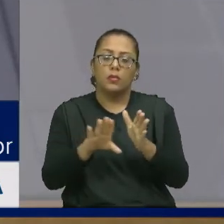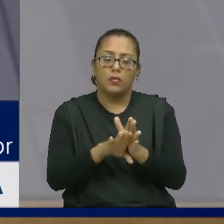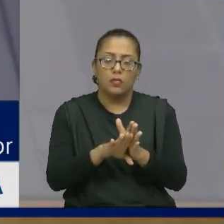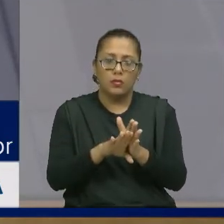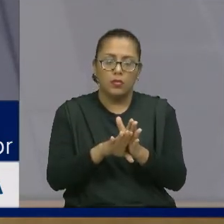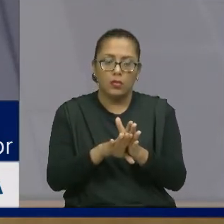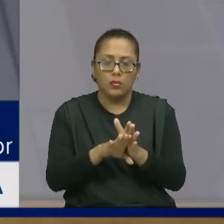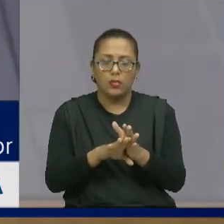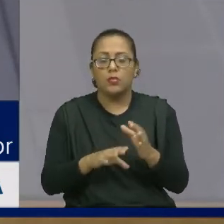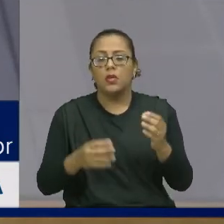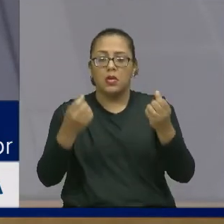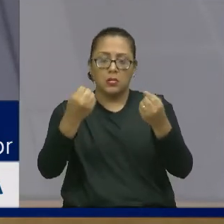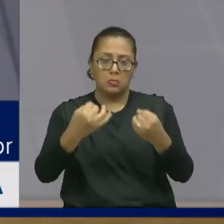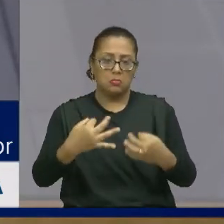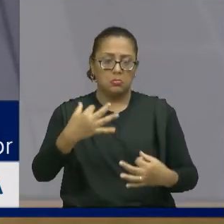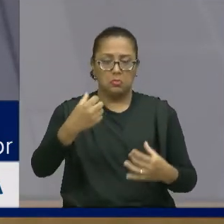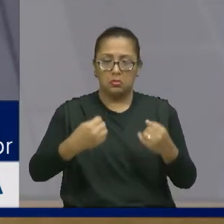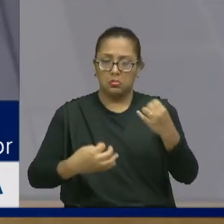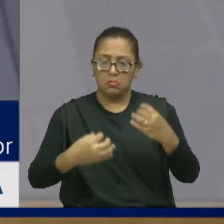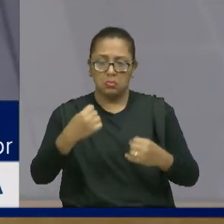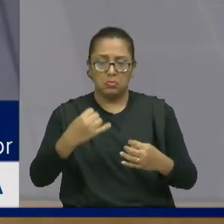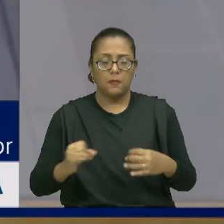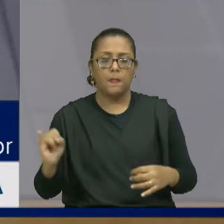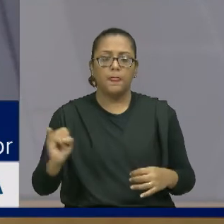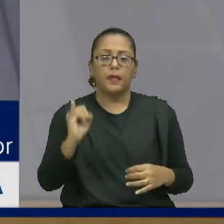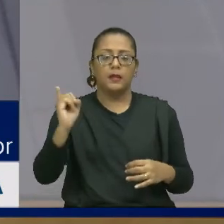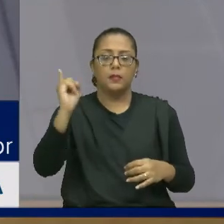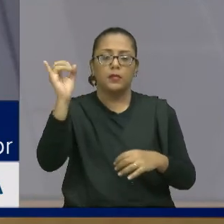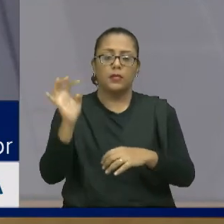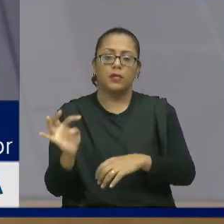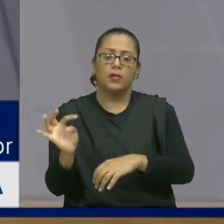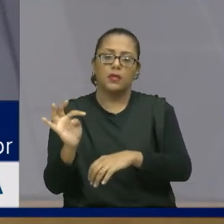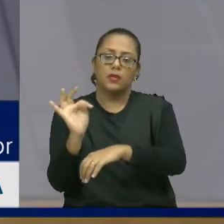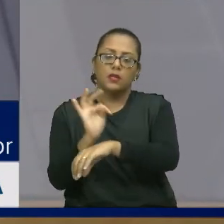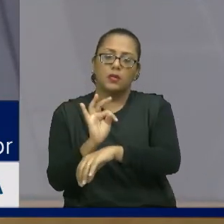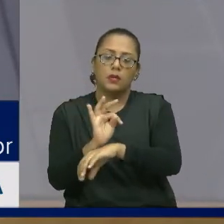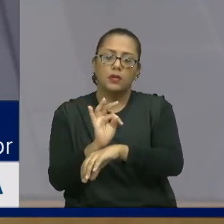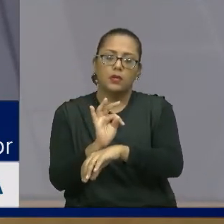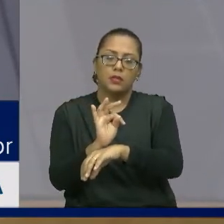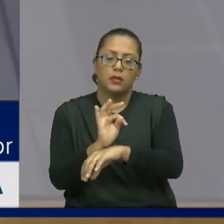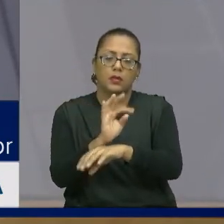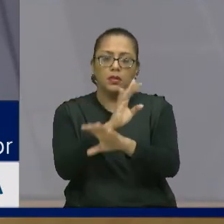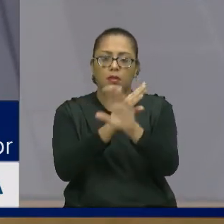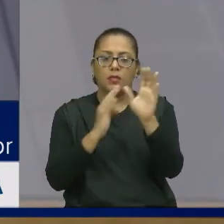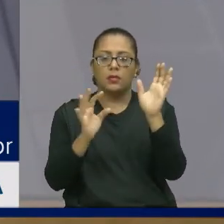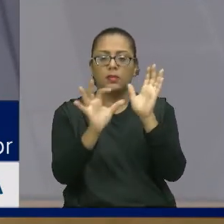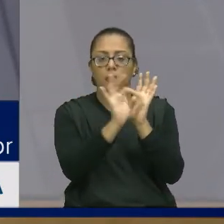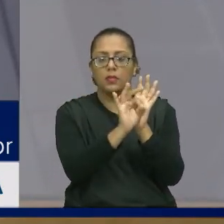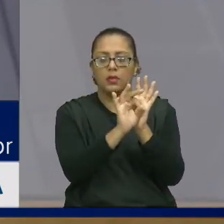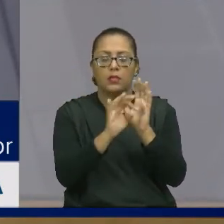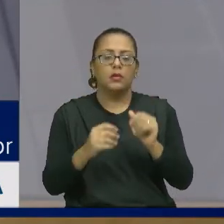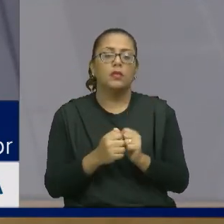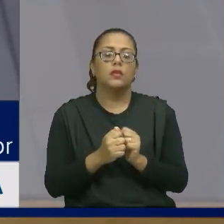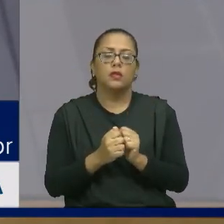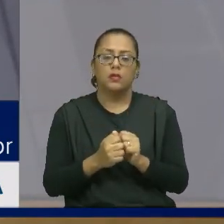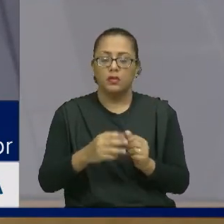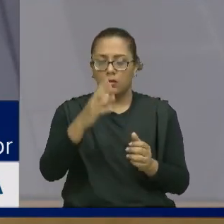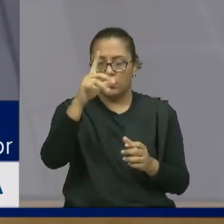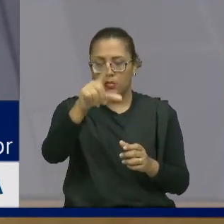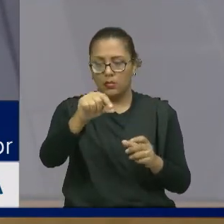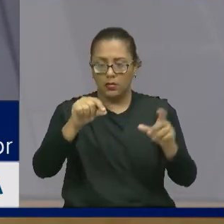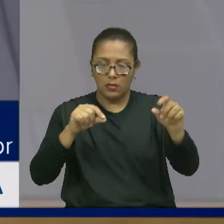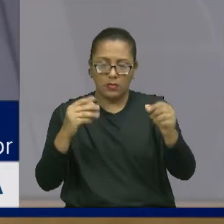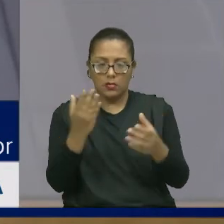algumas explicações sobre a importância técnica tributária nas decisões desse processo e da constituição